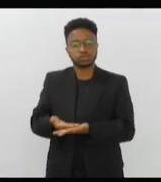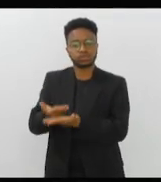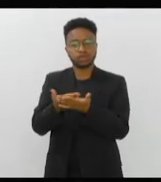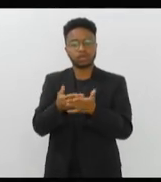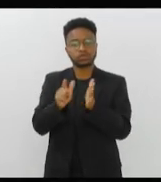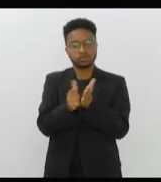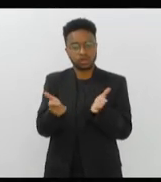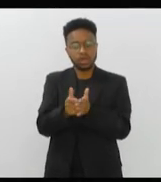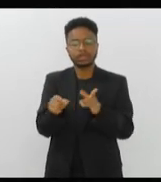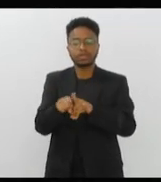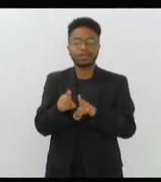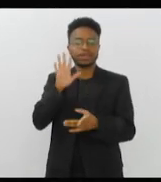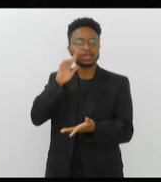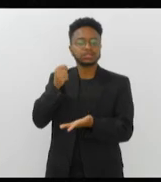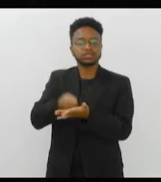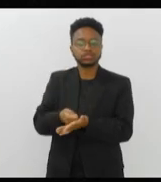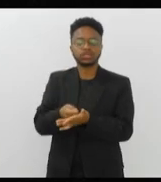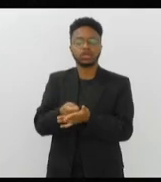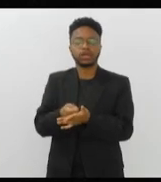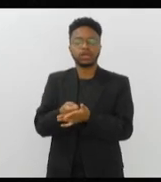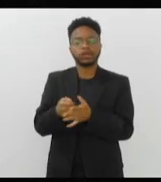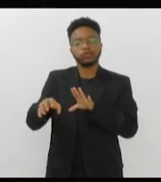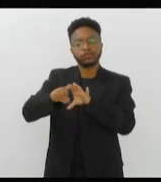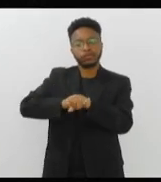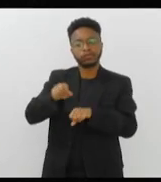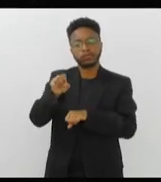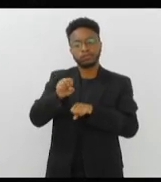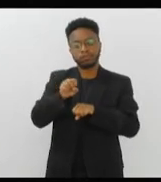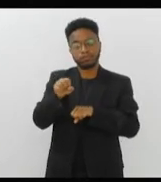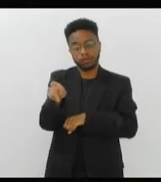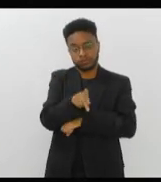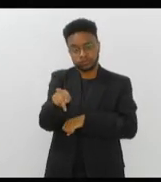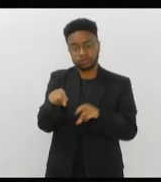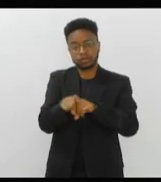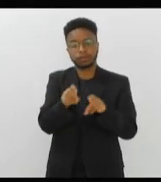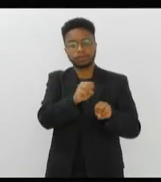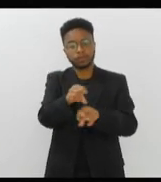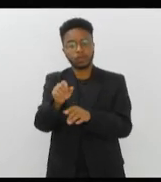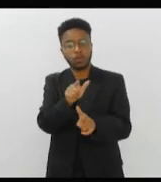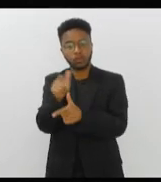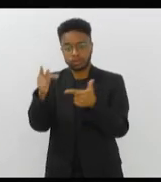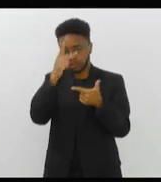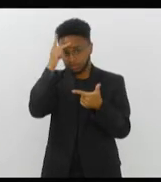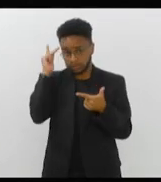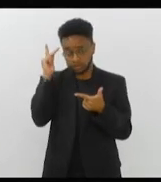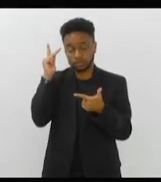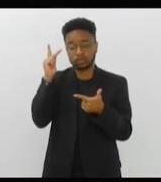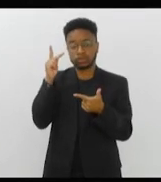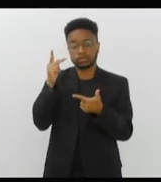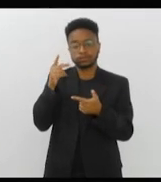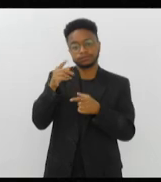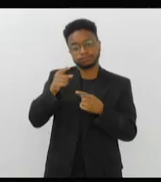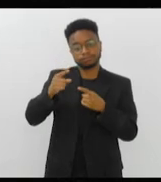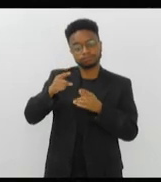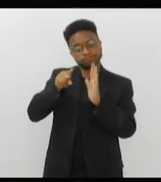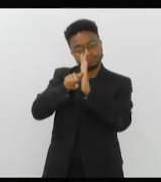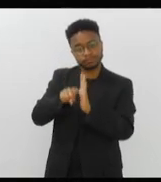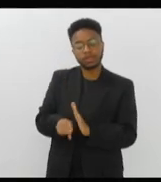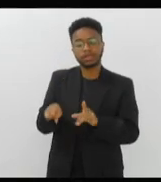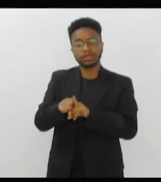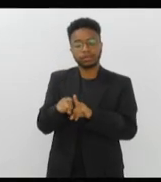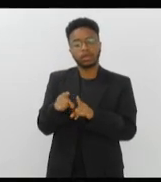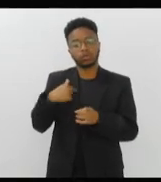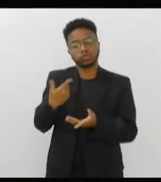decidi ser professor e ensinar outras pessoas a questionarem. Por questionar, decidi fazer mestrado e doutorado em